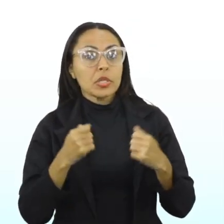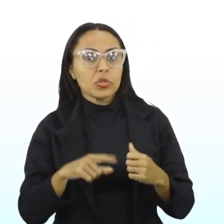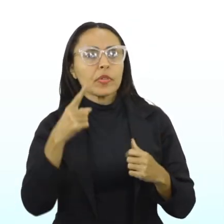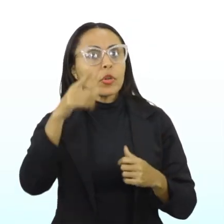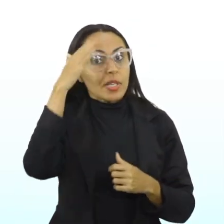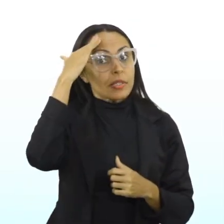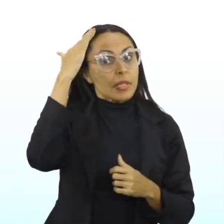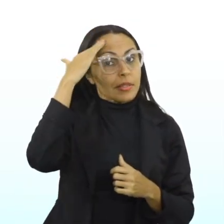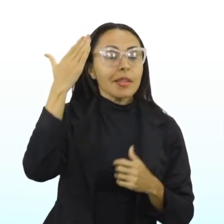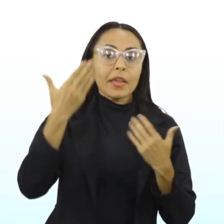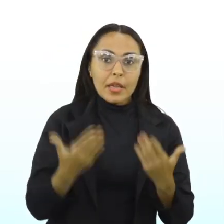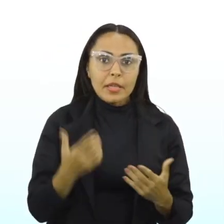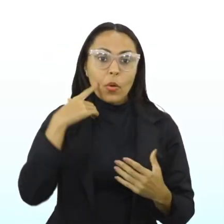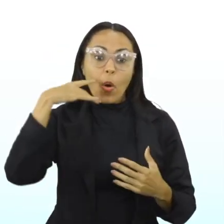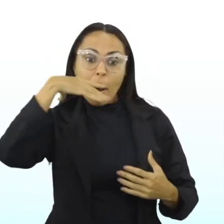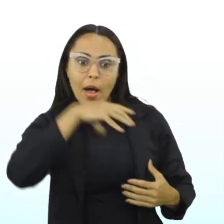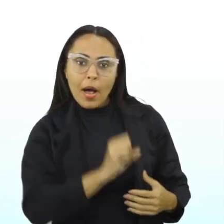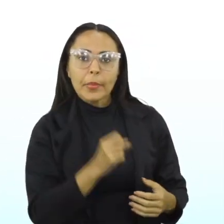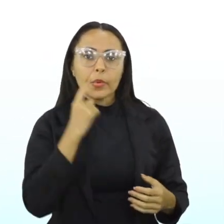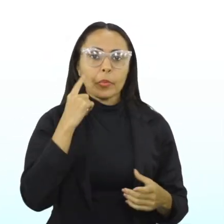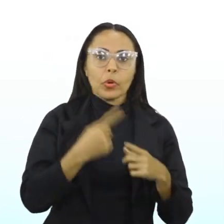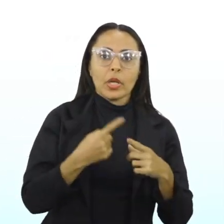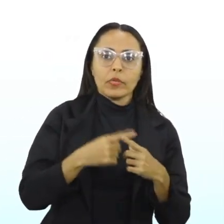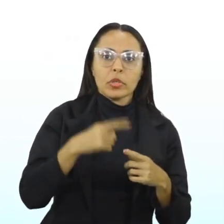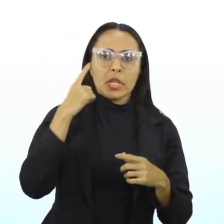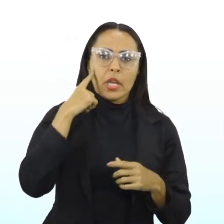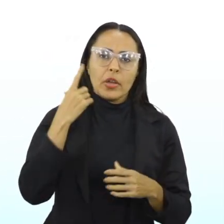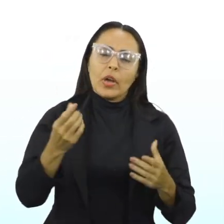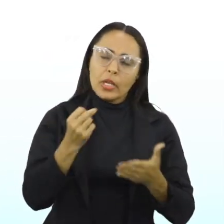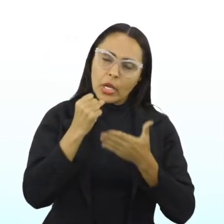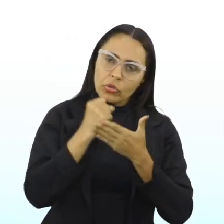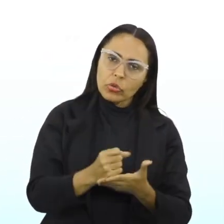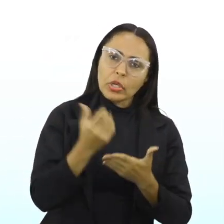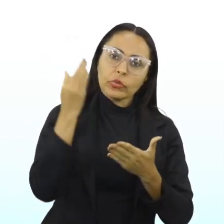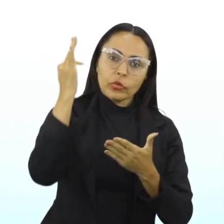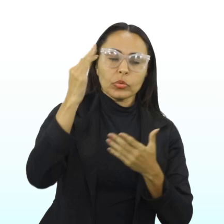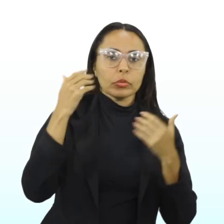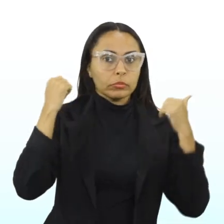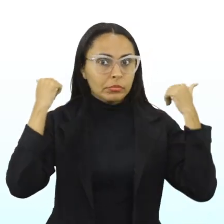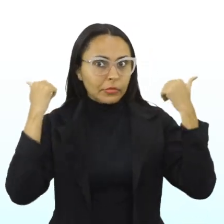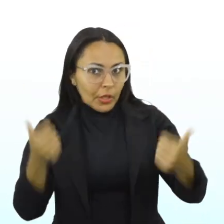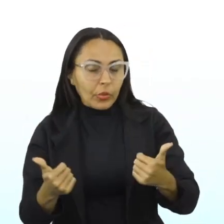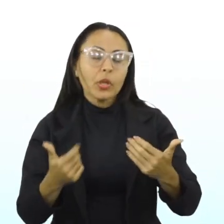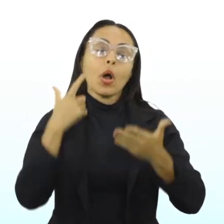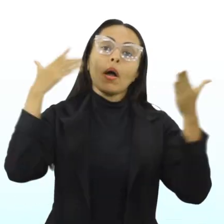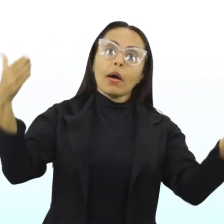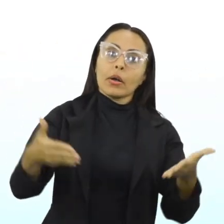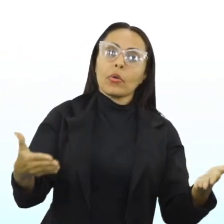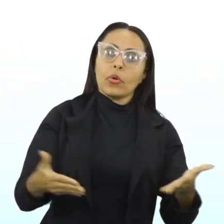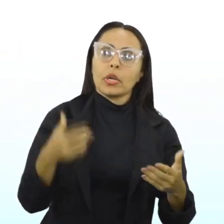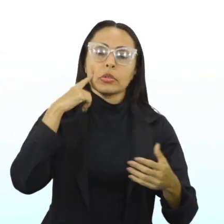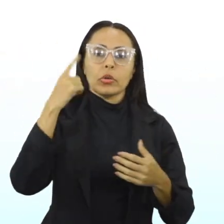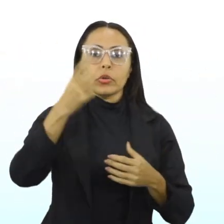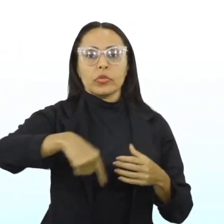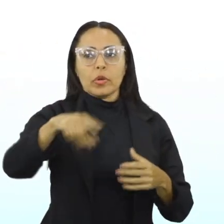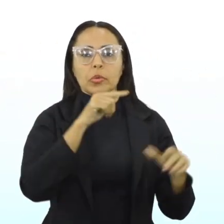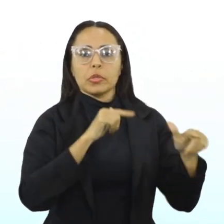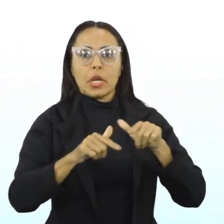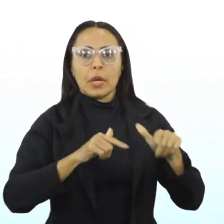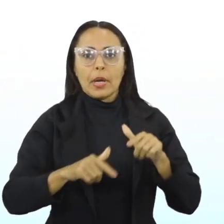vocês entendam com rapidez, porque vocês vão ver que isso vai te ajudar lá na frente. Tranquilo? Então, agora a gente vai